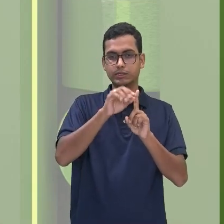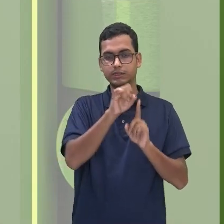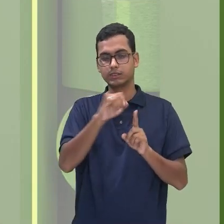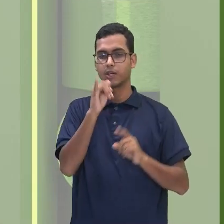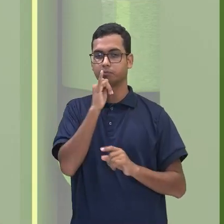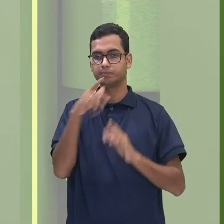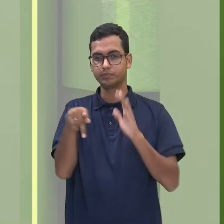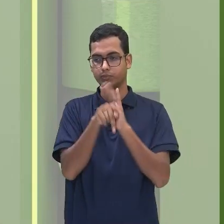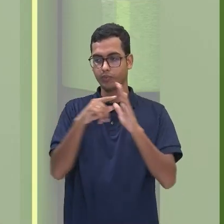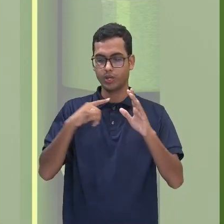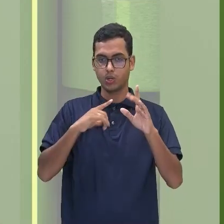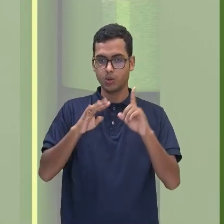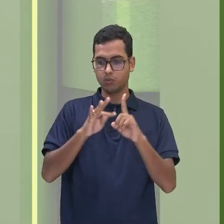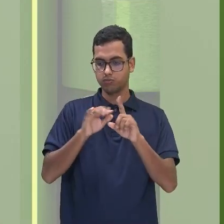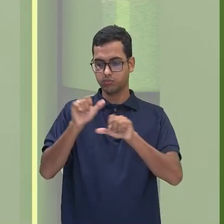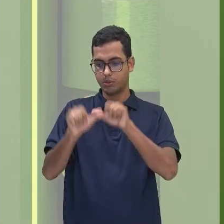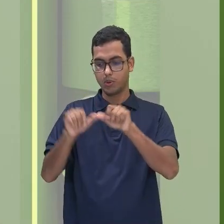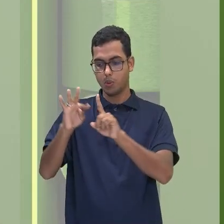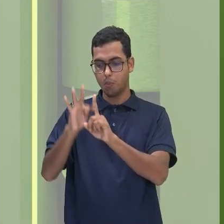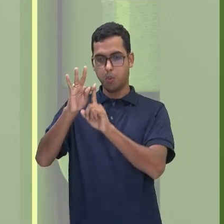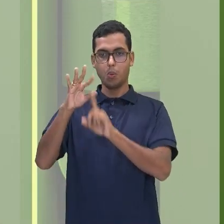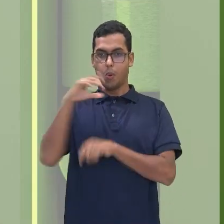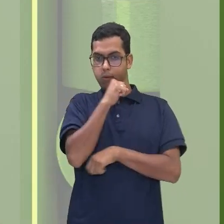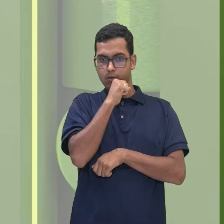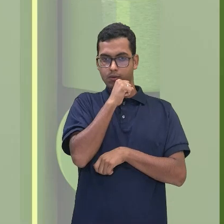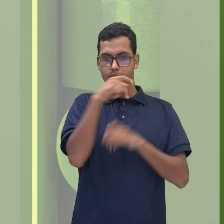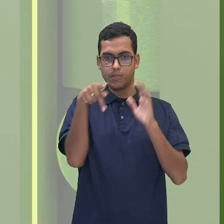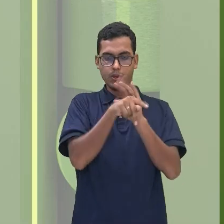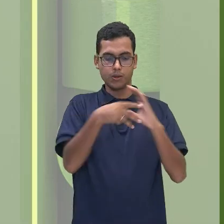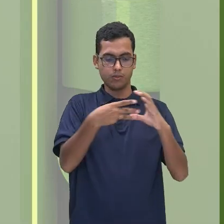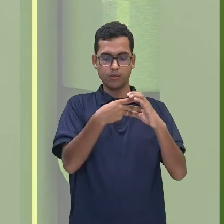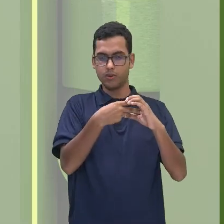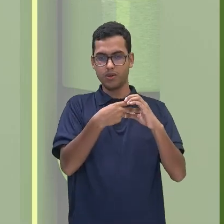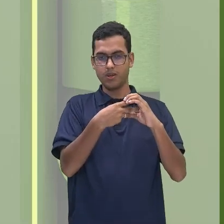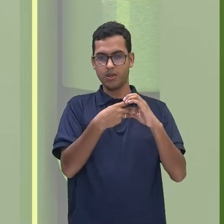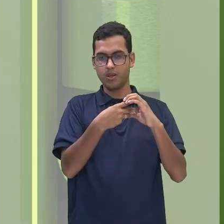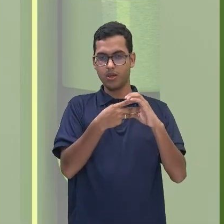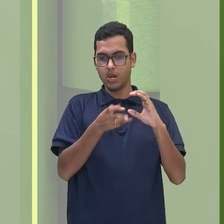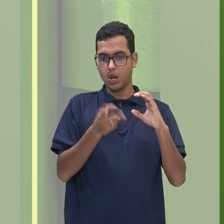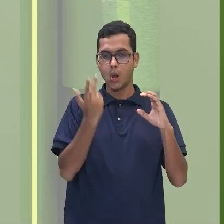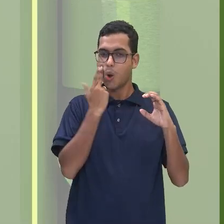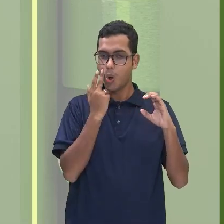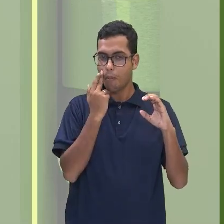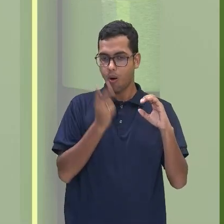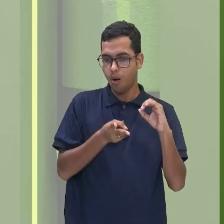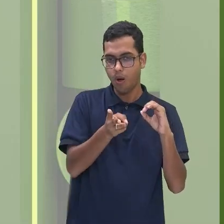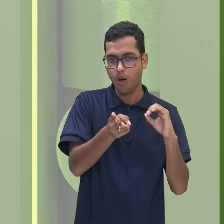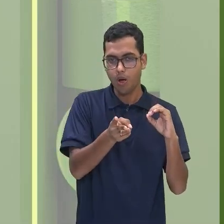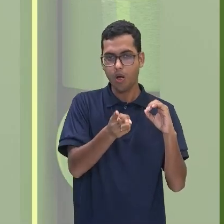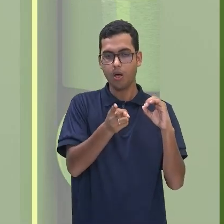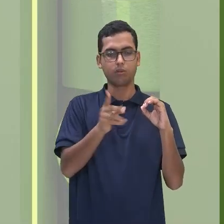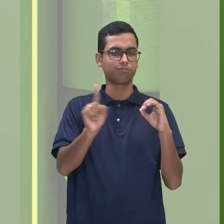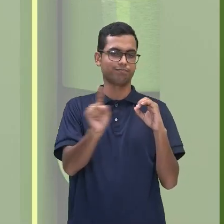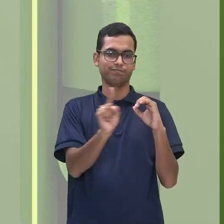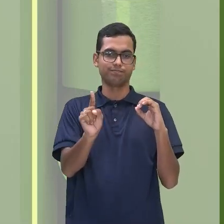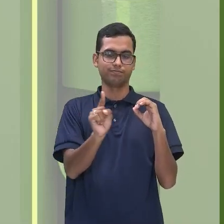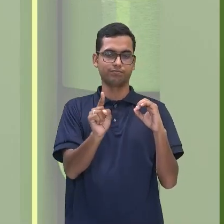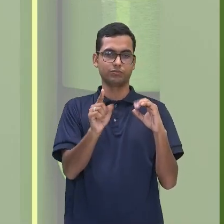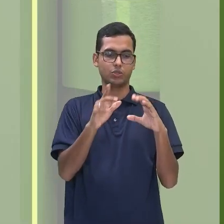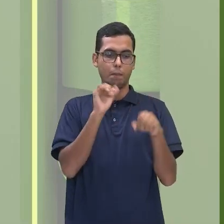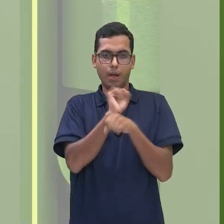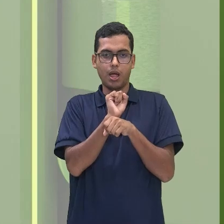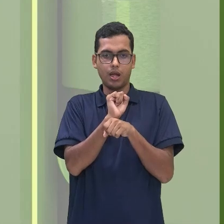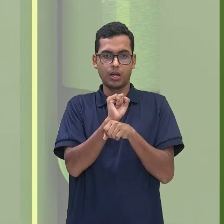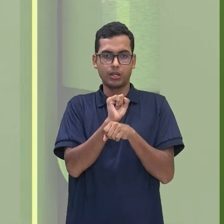membrana que vocês viram do mosaico fluido, ela não vai funcionar da forma devida. Ou seja, ela pode impedir a entrada e